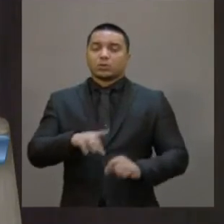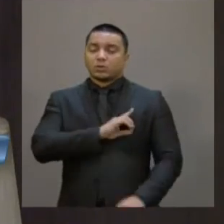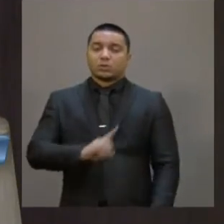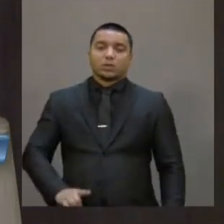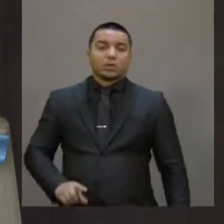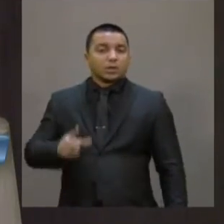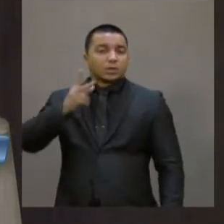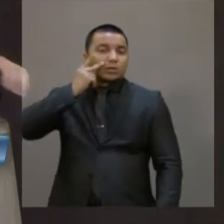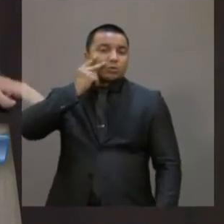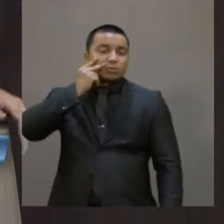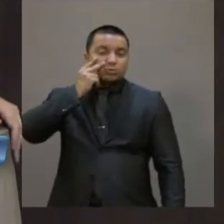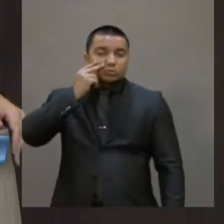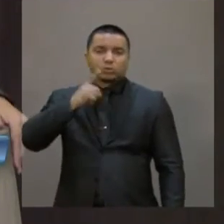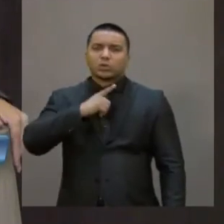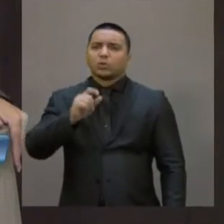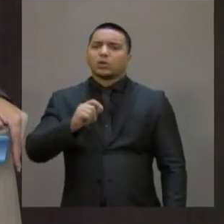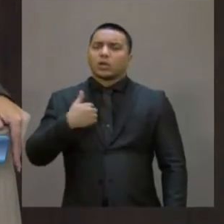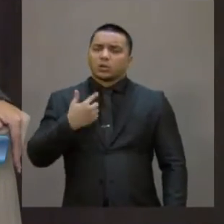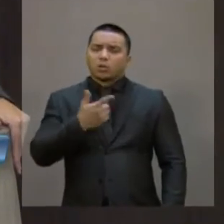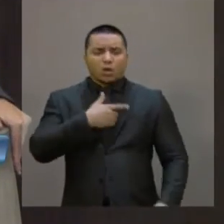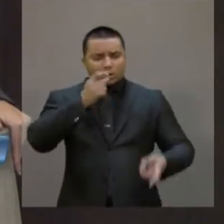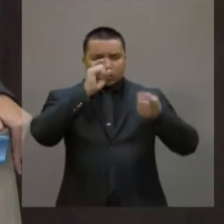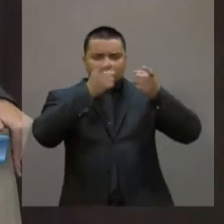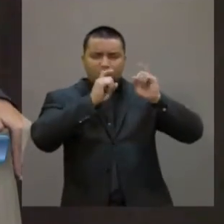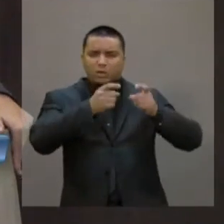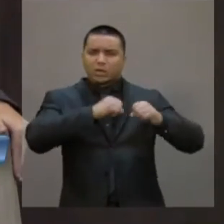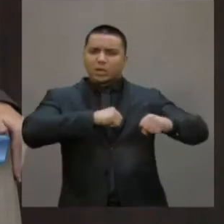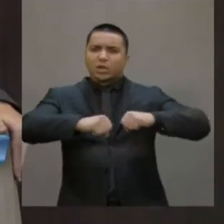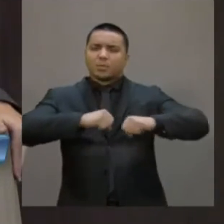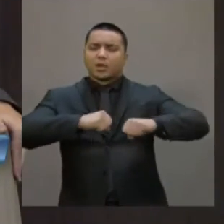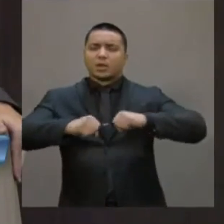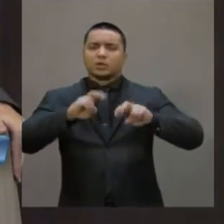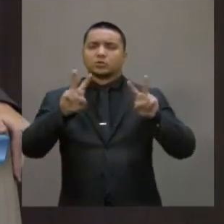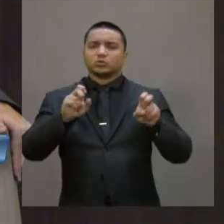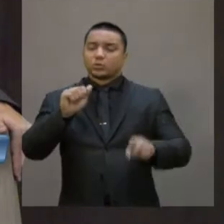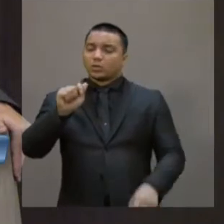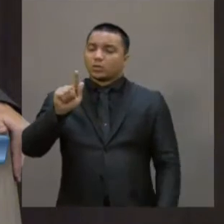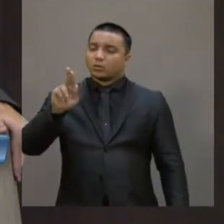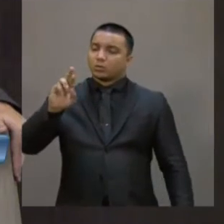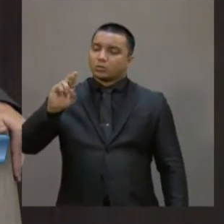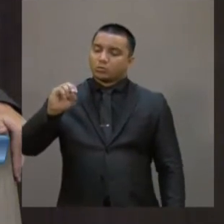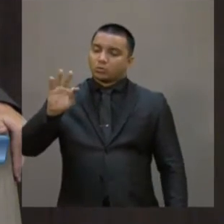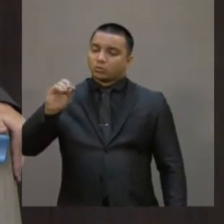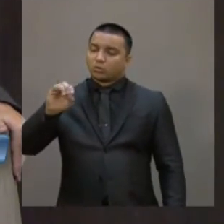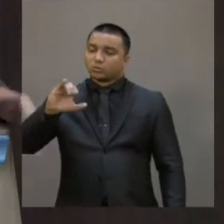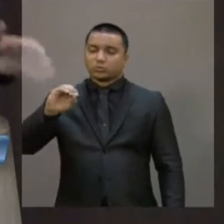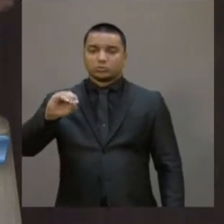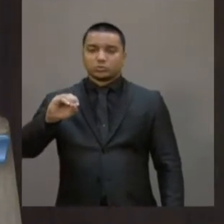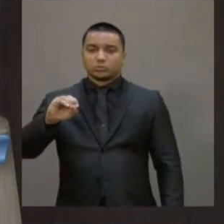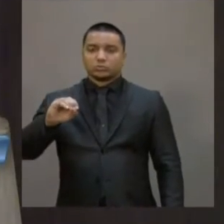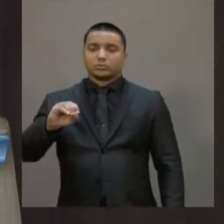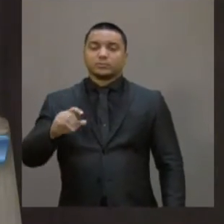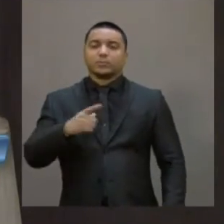Heitor. Há muito tempo nós temos nos debatido sobre a questão dos agrotóxicos. Veja,